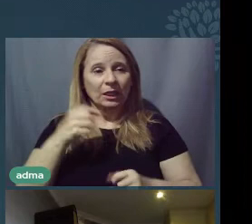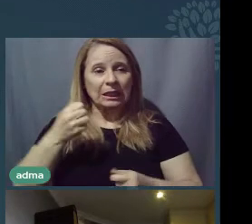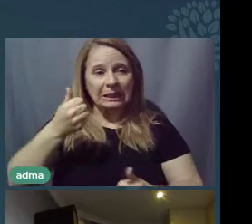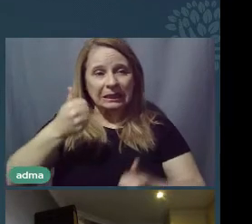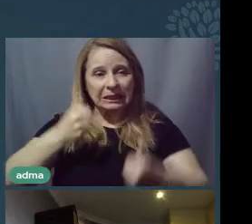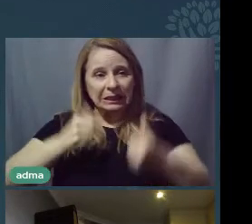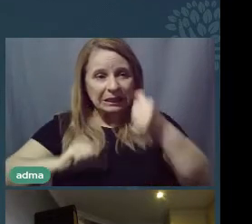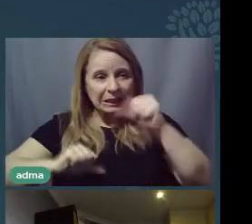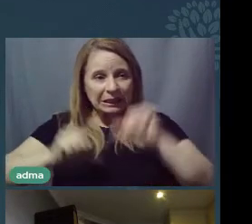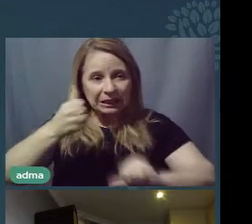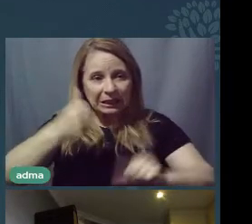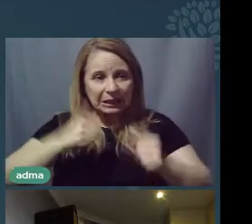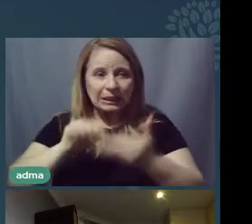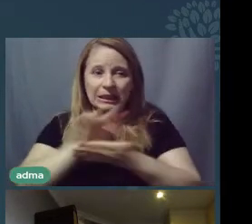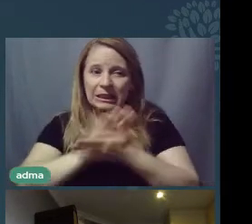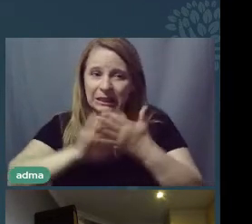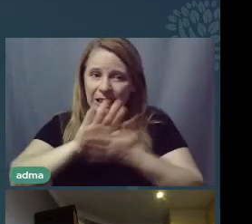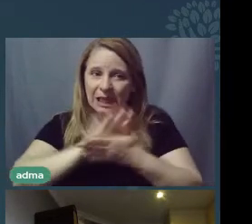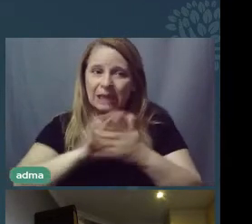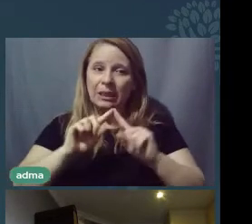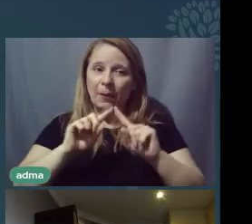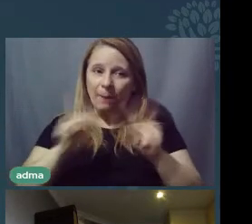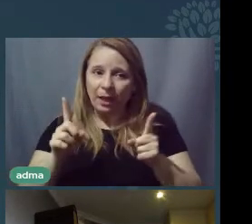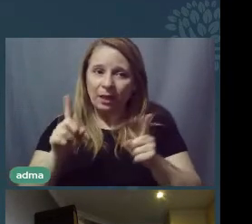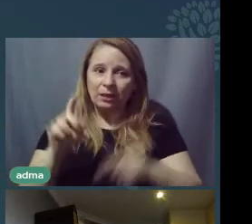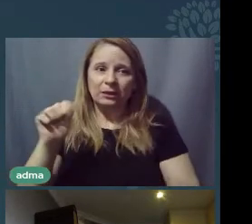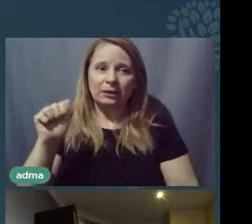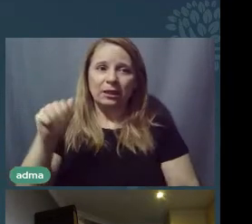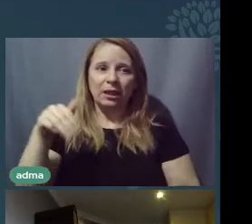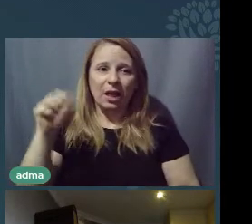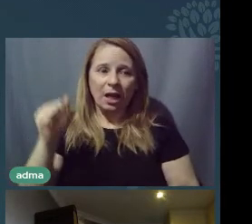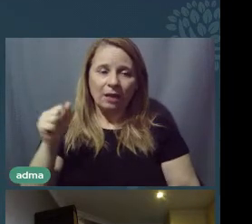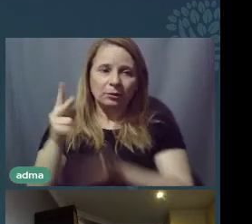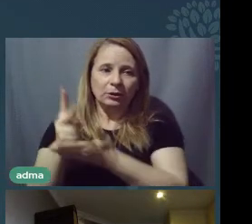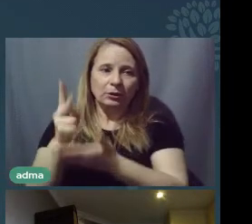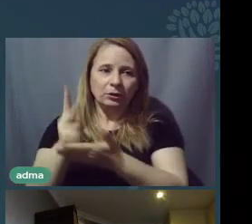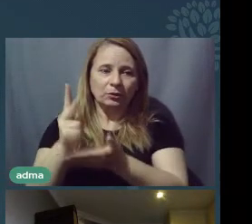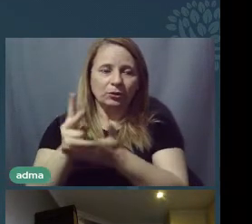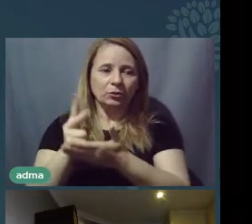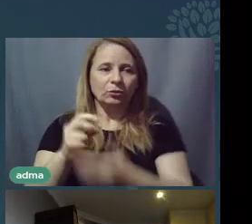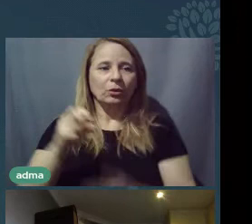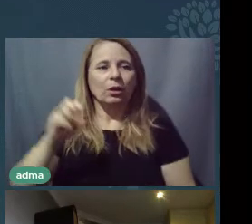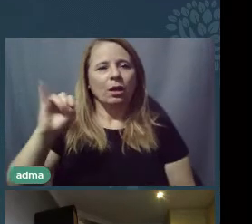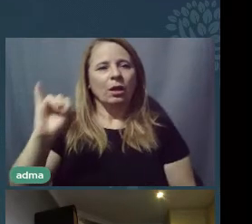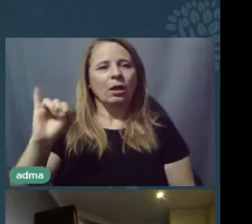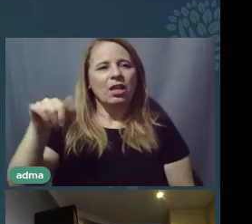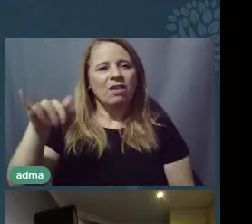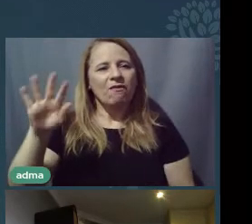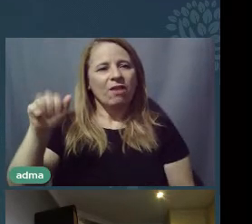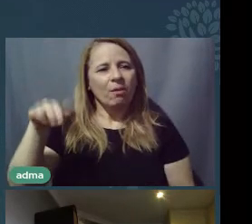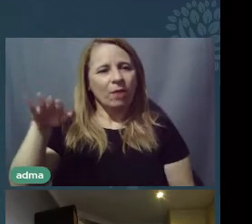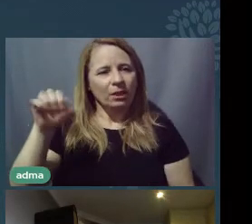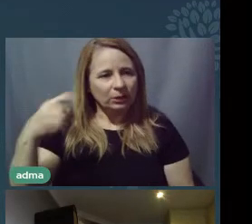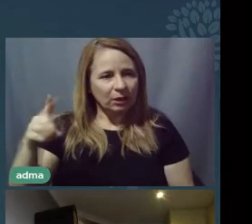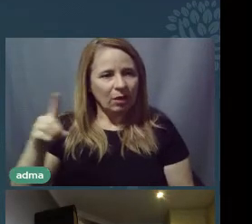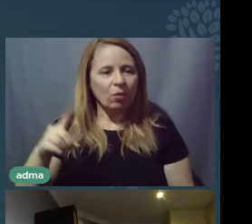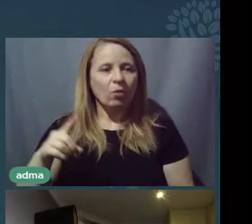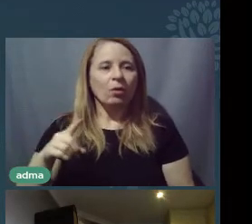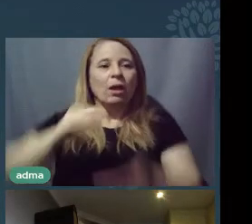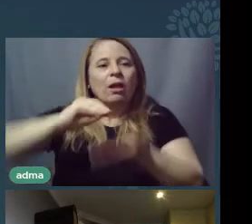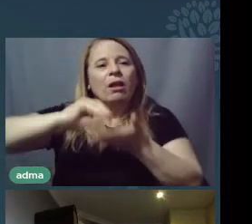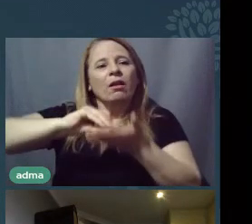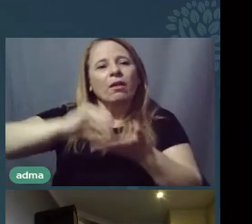tá? E essa inflamação, ela pode cursar com momentos de obstruções agudas, falta de